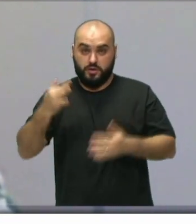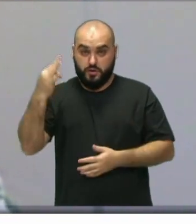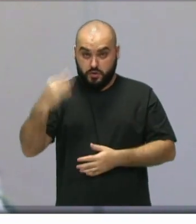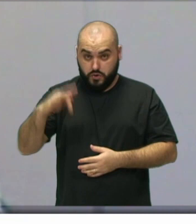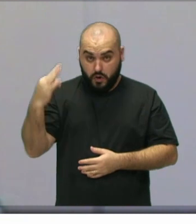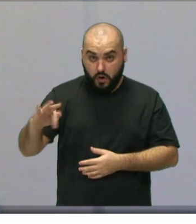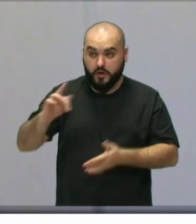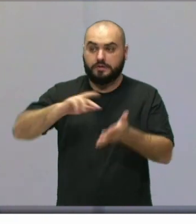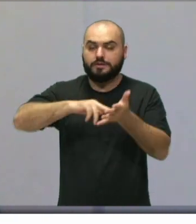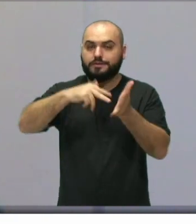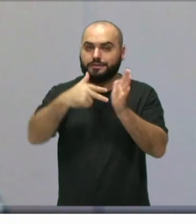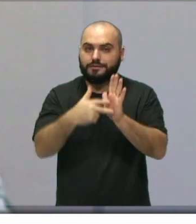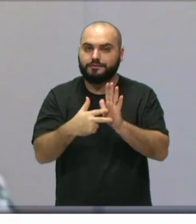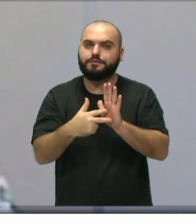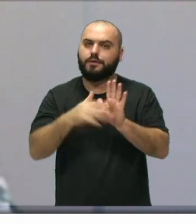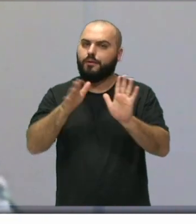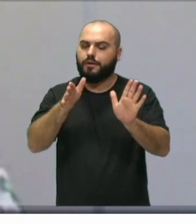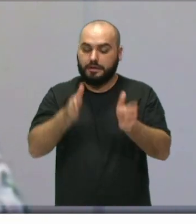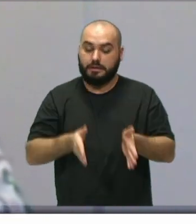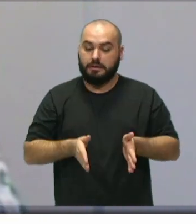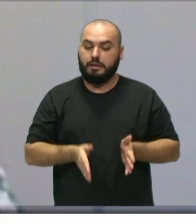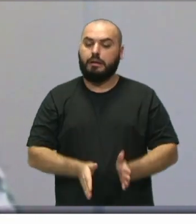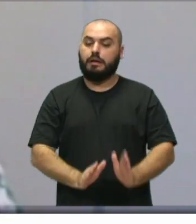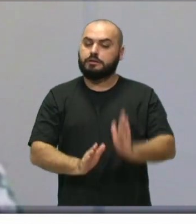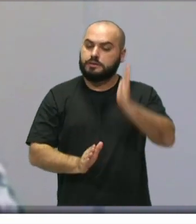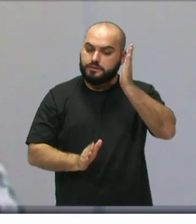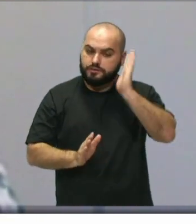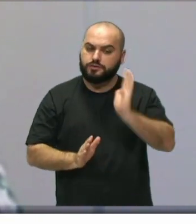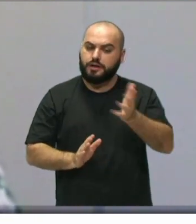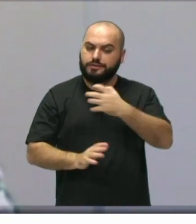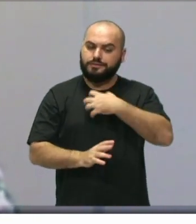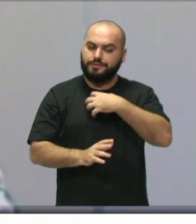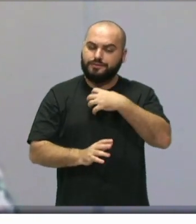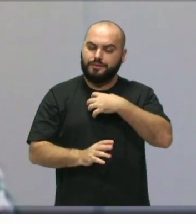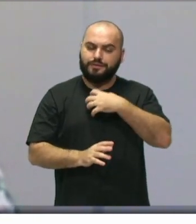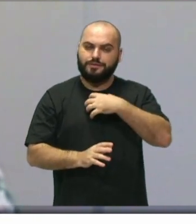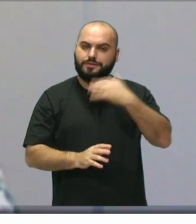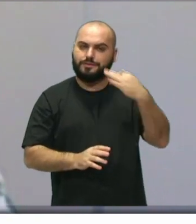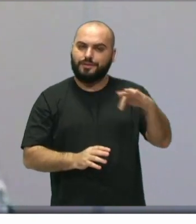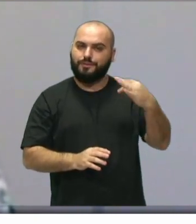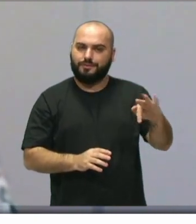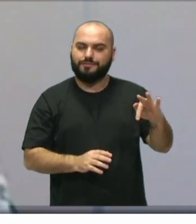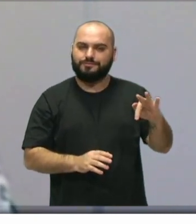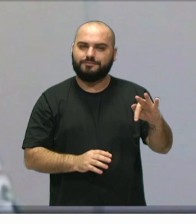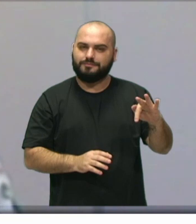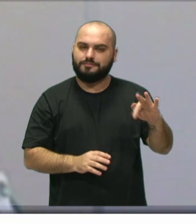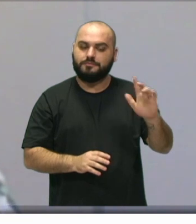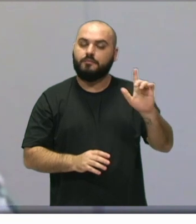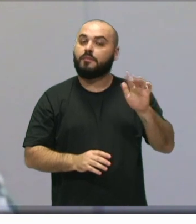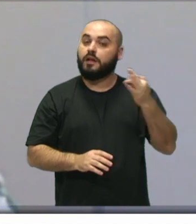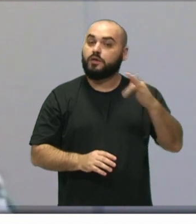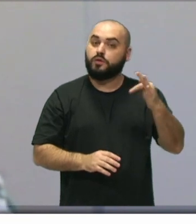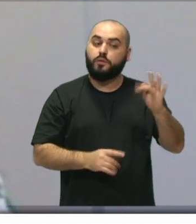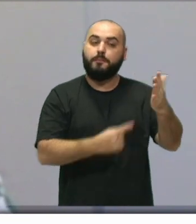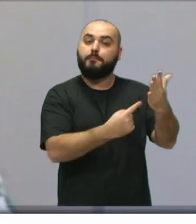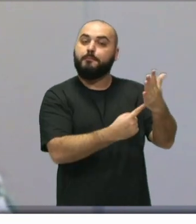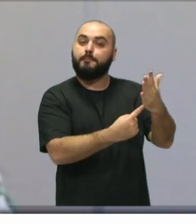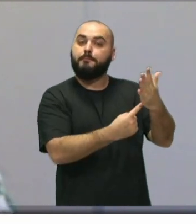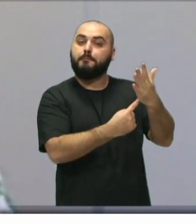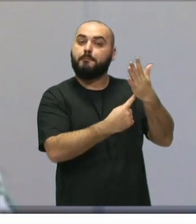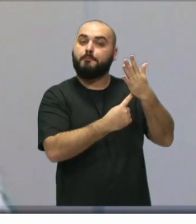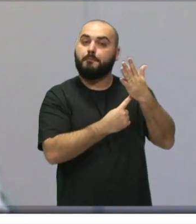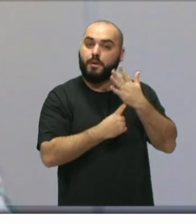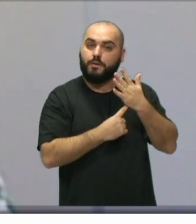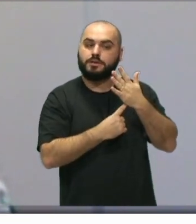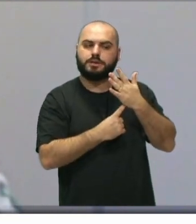primitivo, então nós nascemos sentindo dor, e a dor, ela vai ser uma sinalizadora de